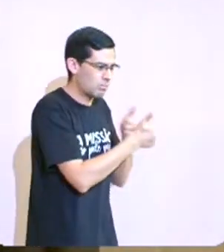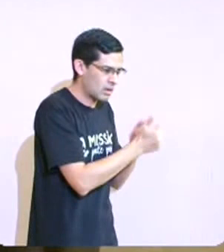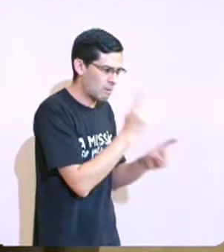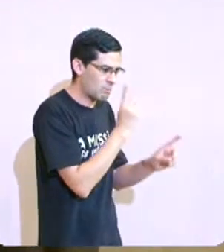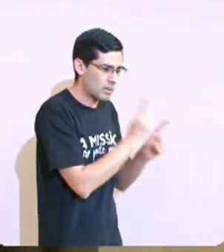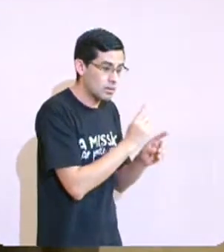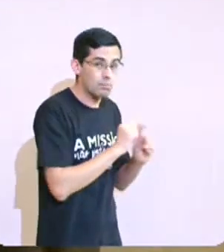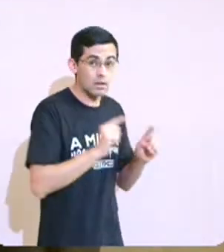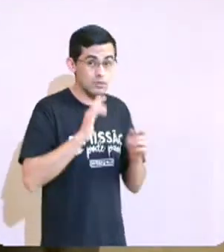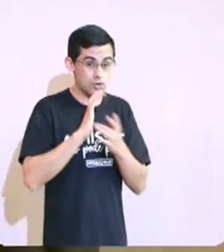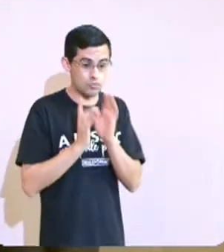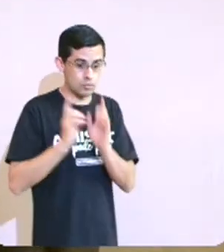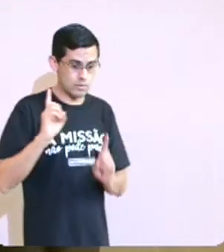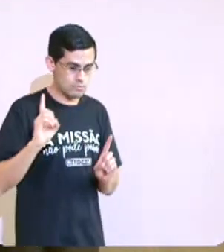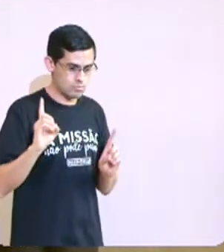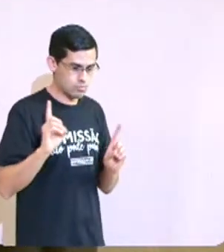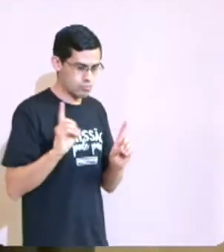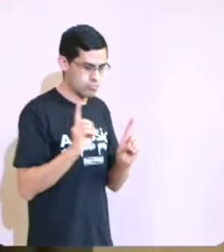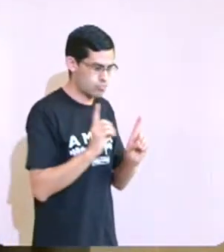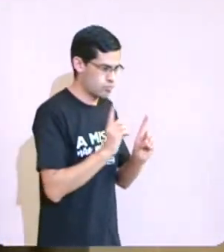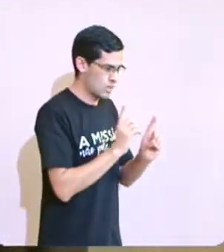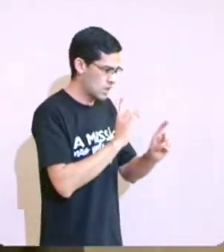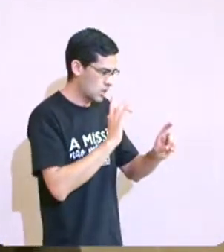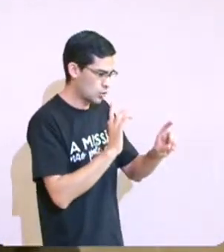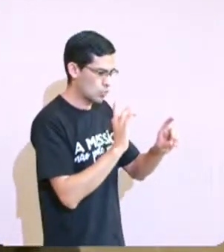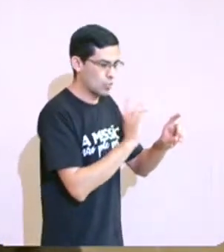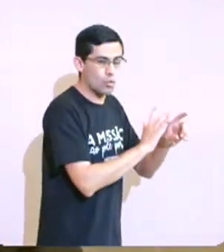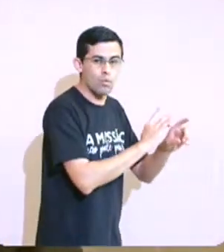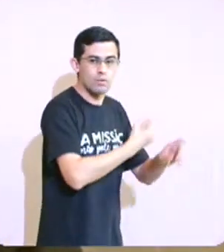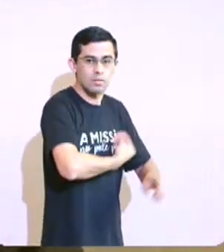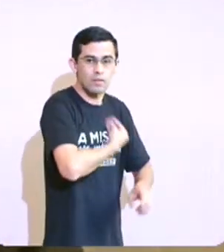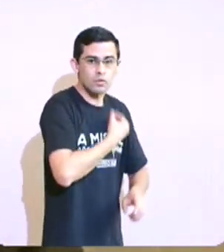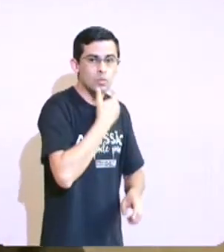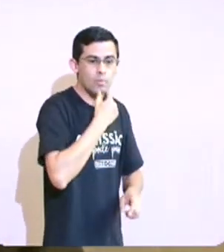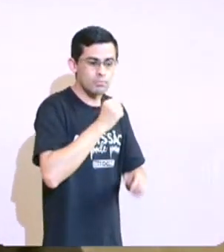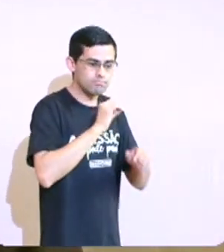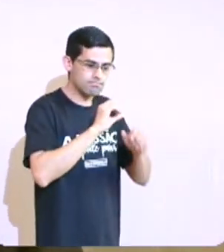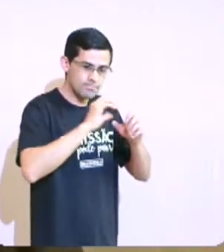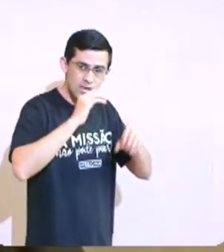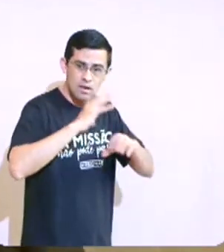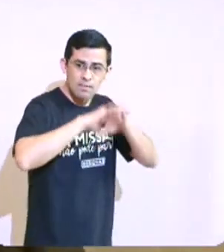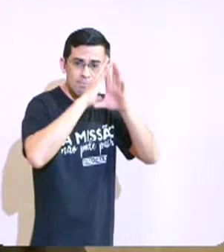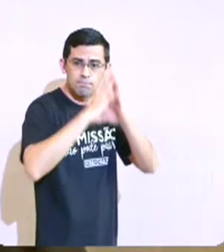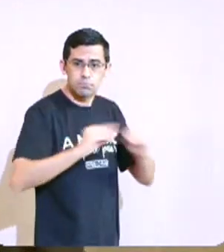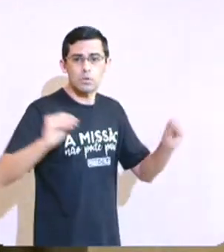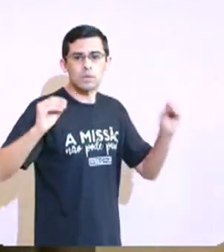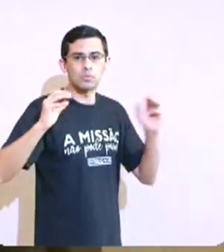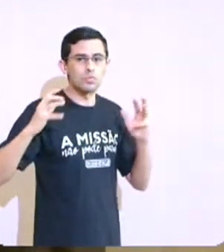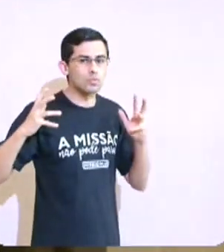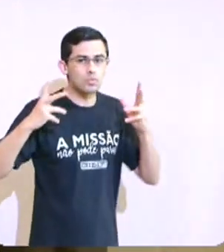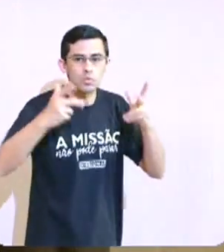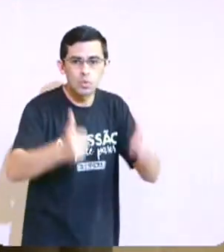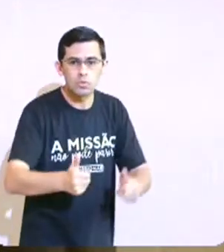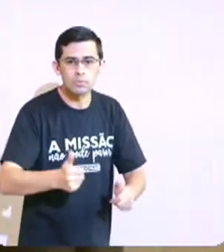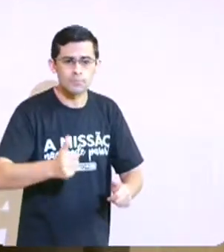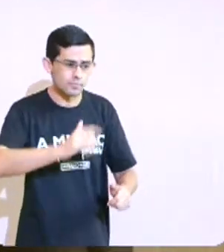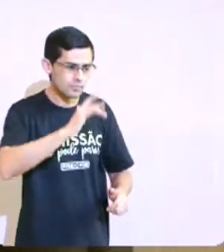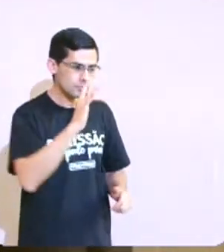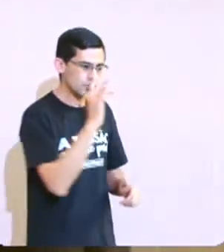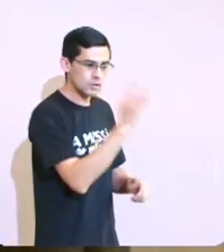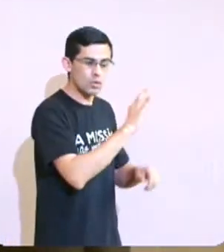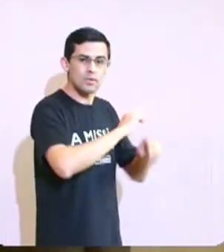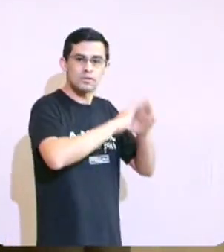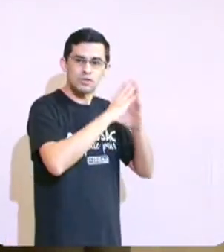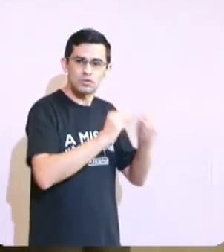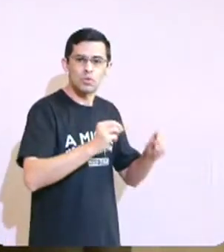somente se aproximou, ele tocou naquele homem, e aquele homem foi curado. Aquele toque de Jesus foi o